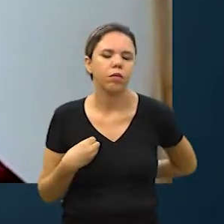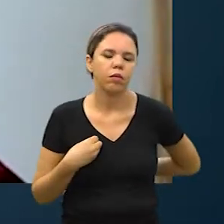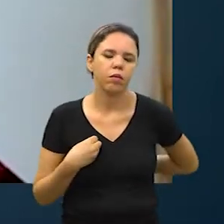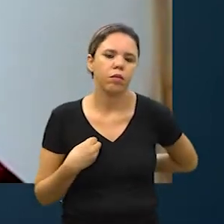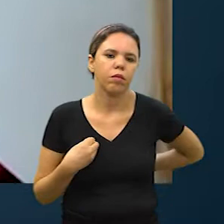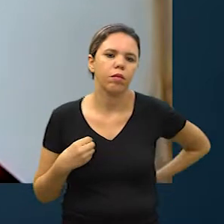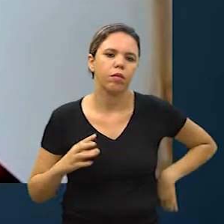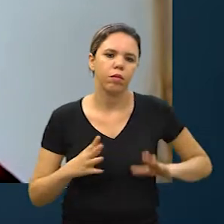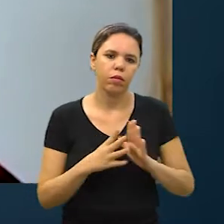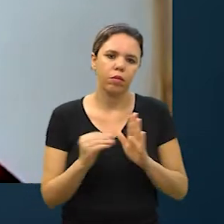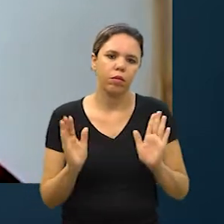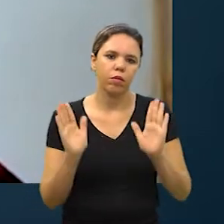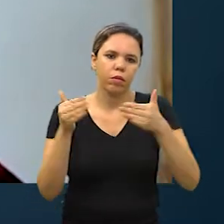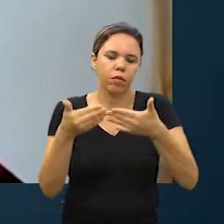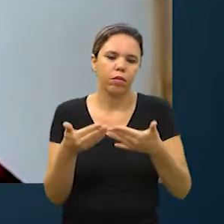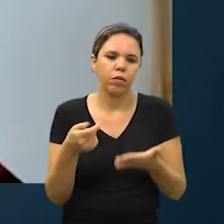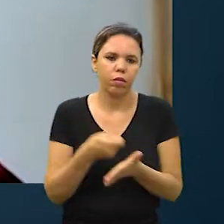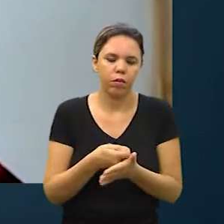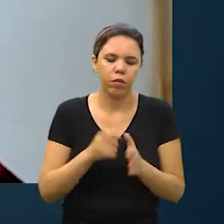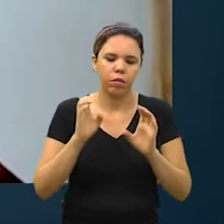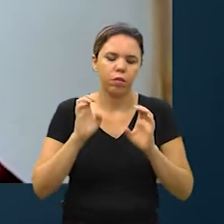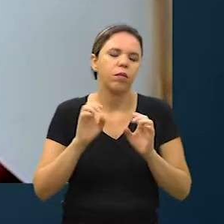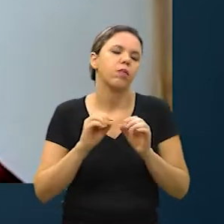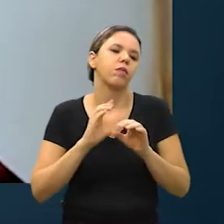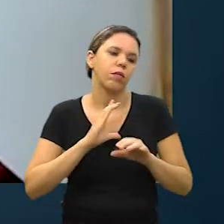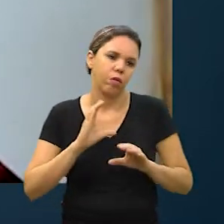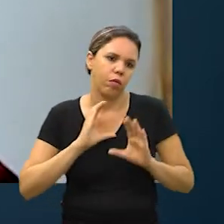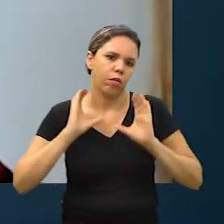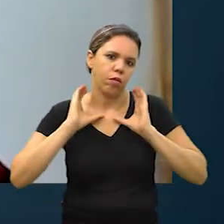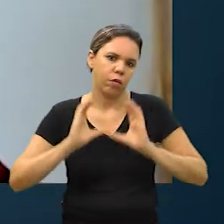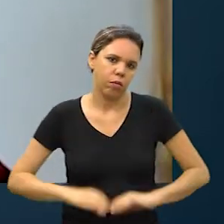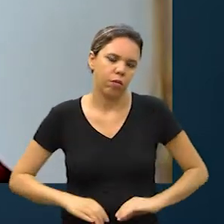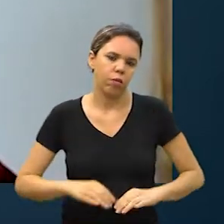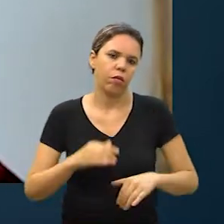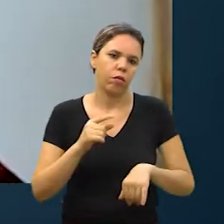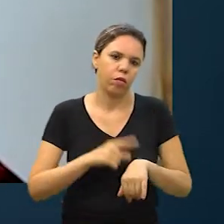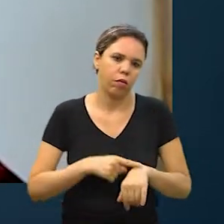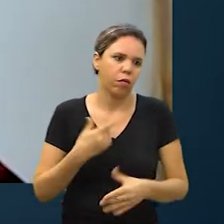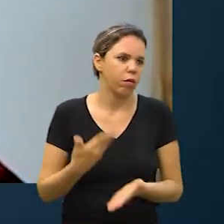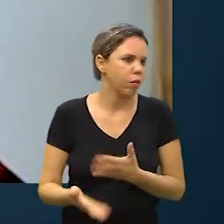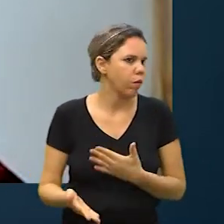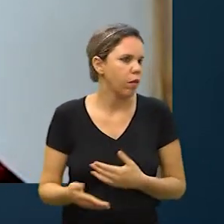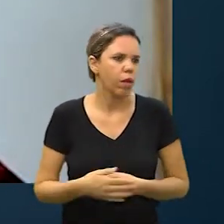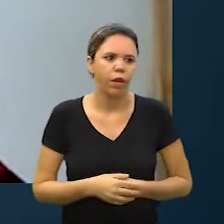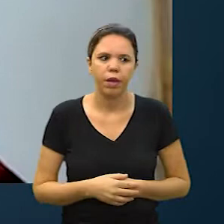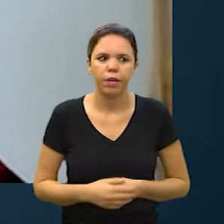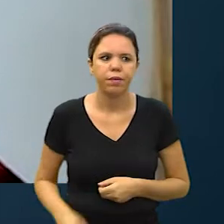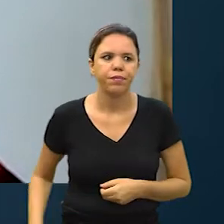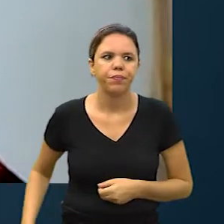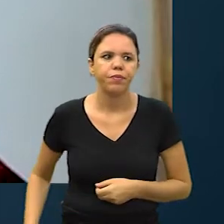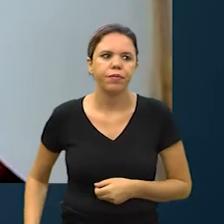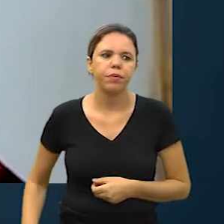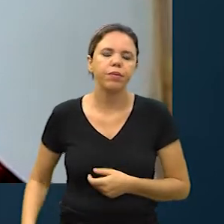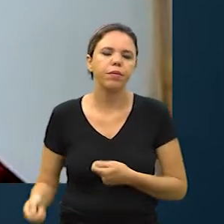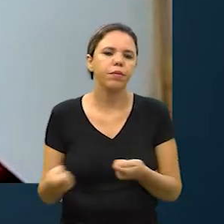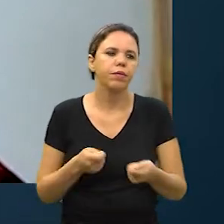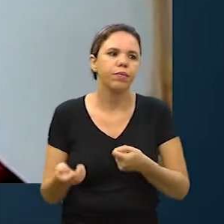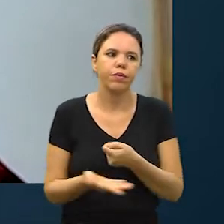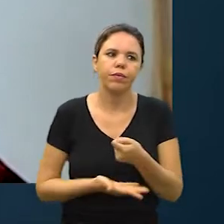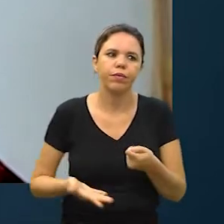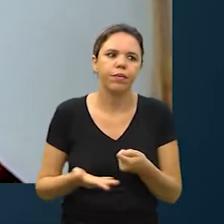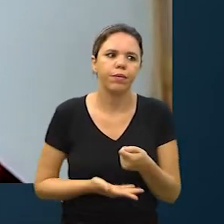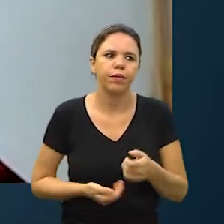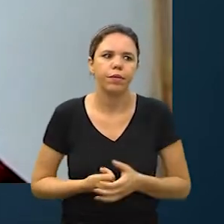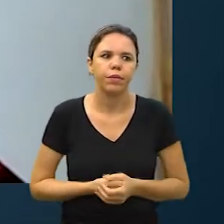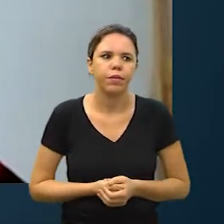um modelo de gestão e foco que exige muita disciplina, sabe? Não se pode perder o controle da